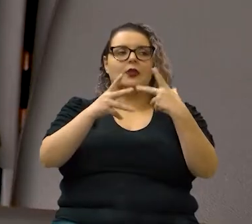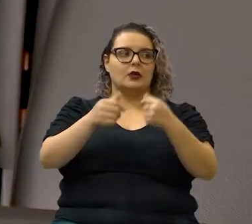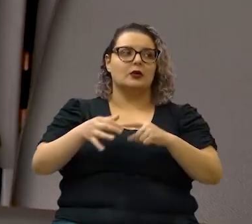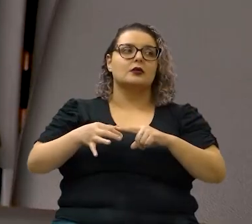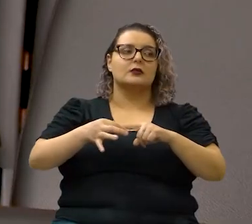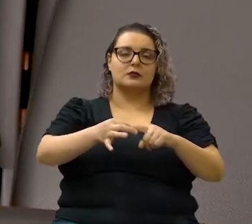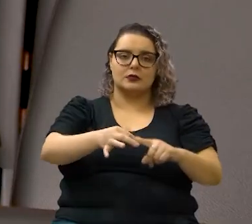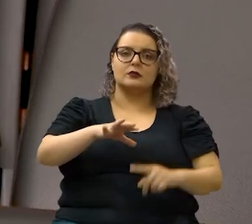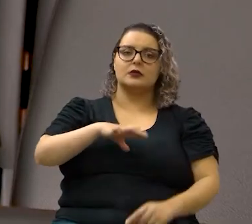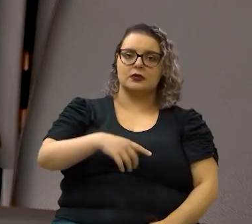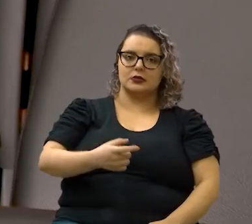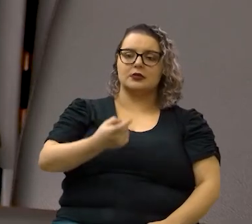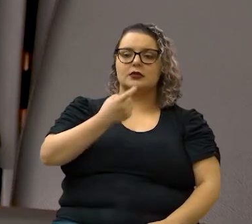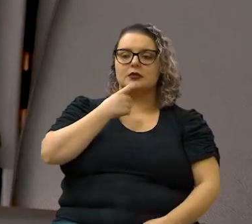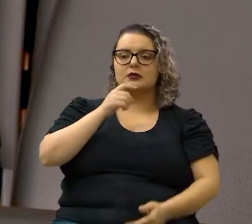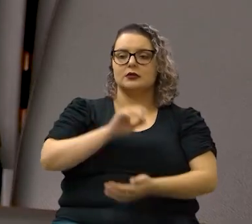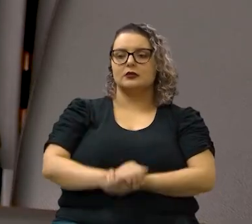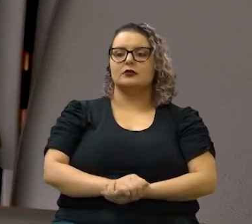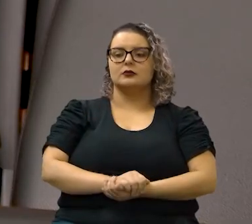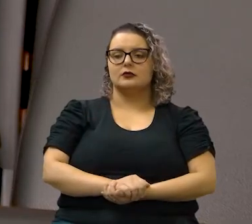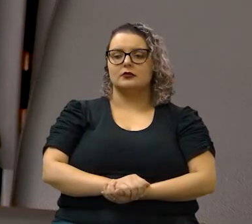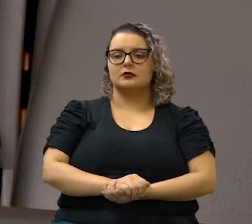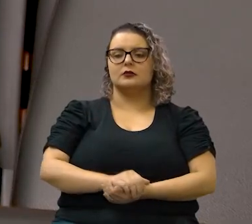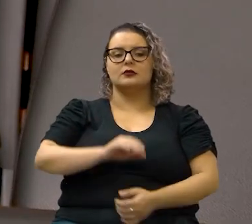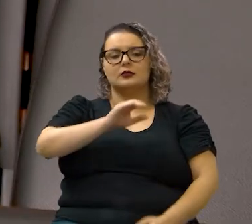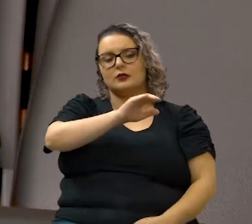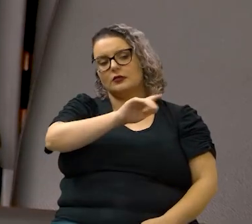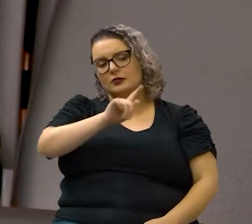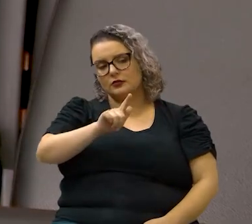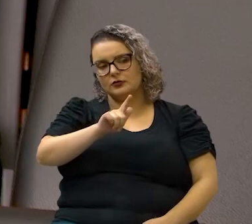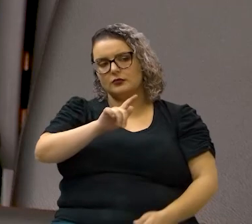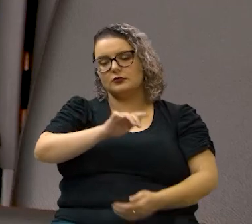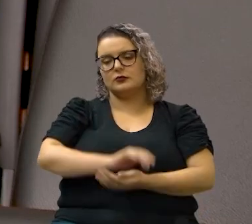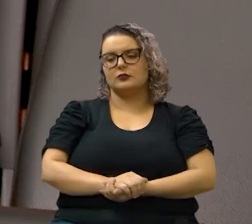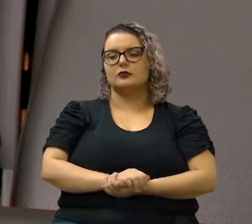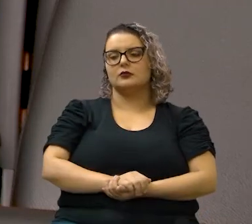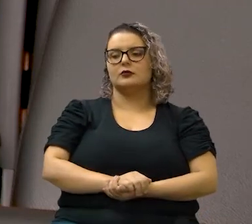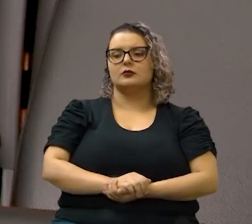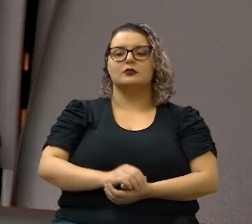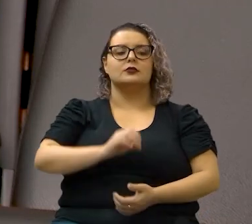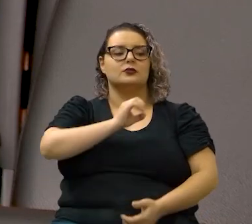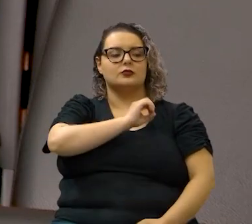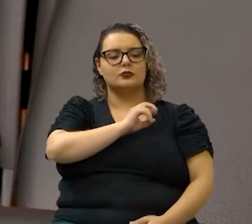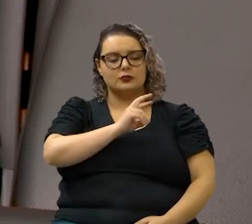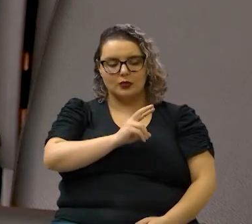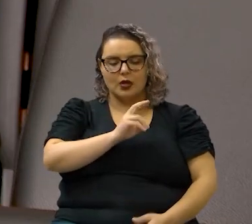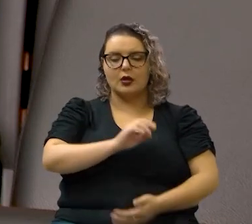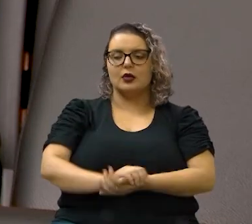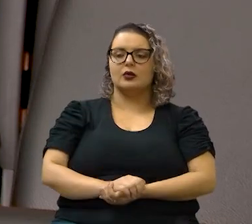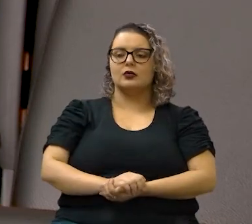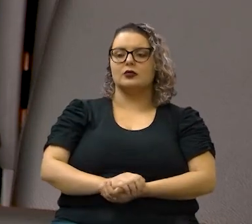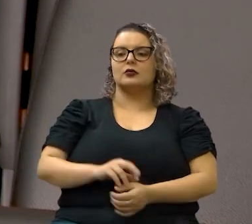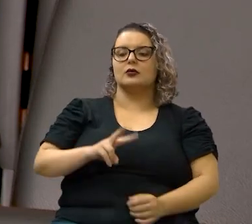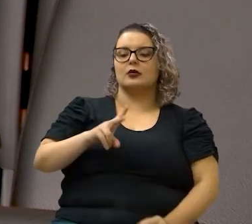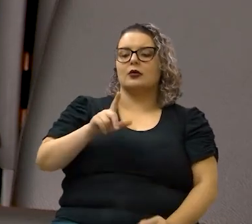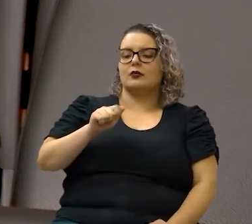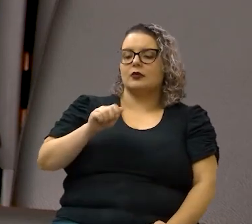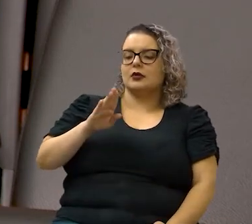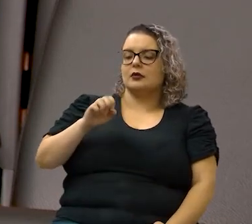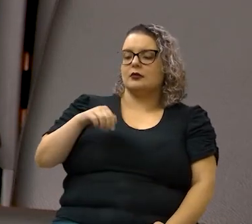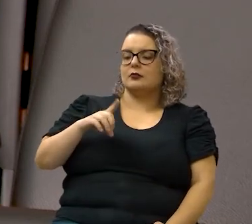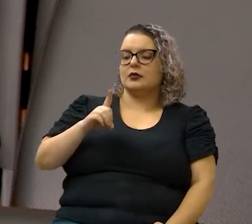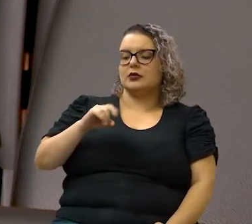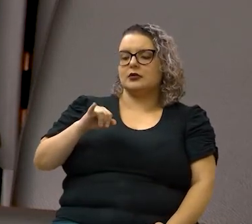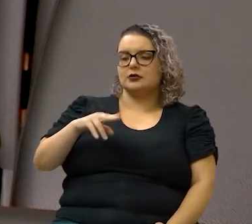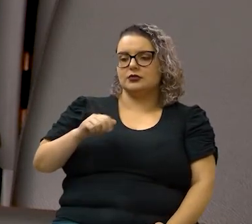elas também na periferia da cidade. Então, região do Campo Grande, do Ouro Verde, a Vila Brandina